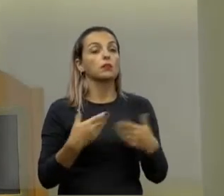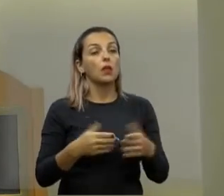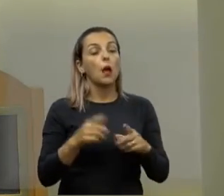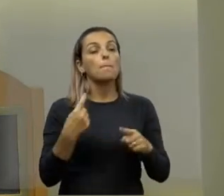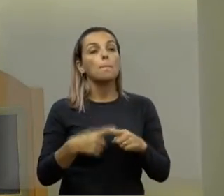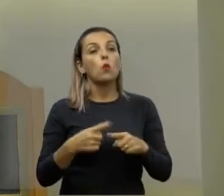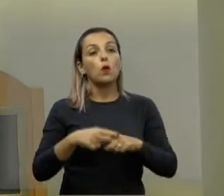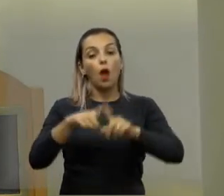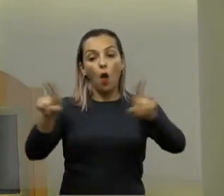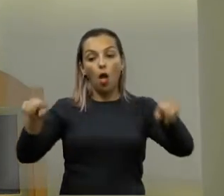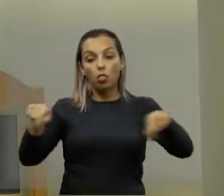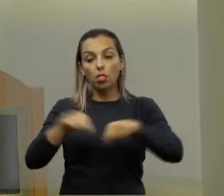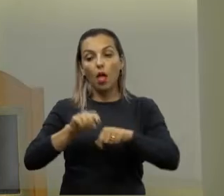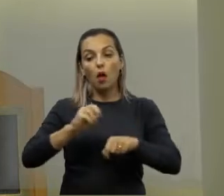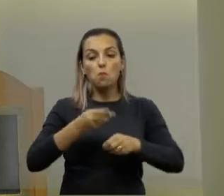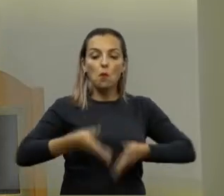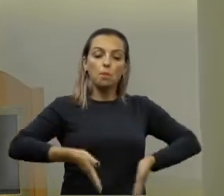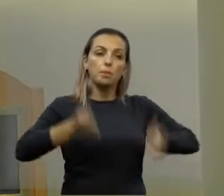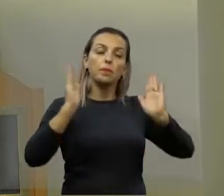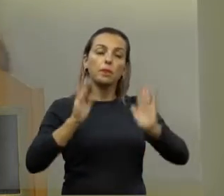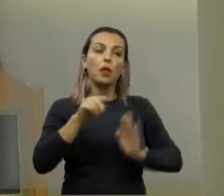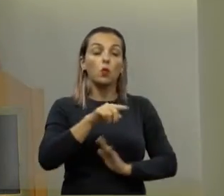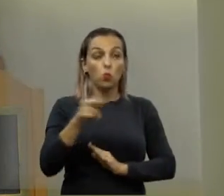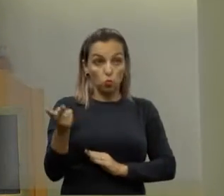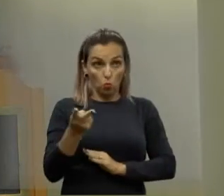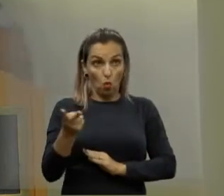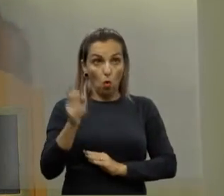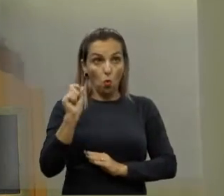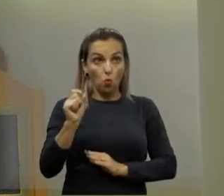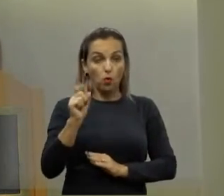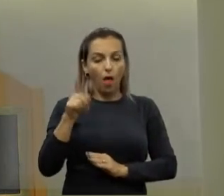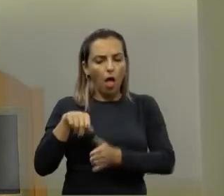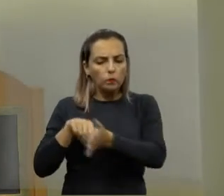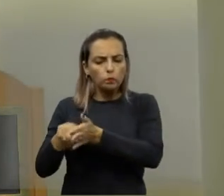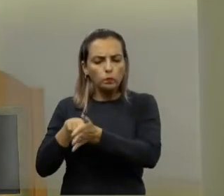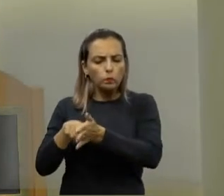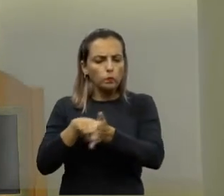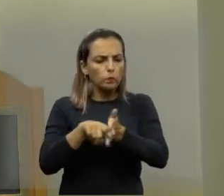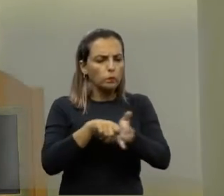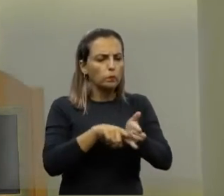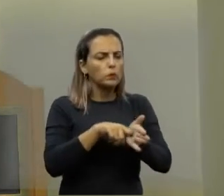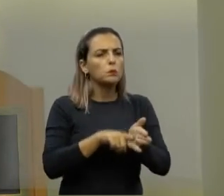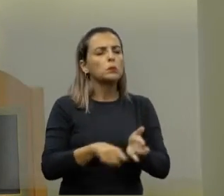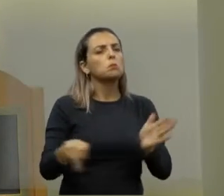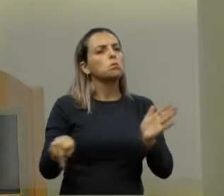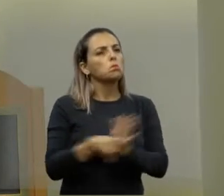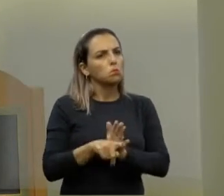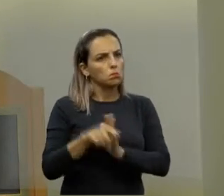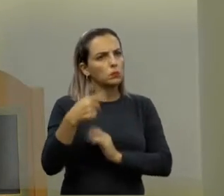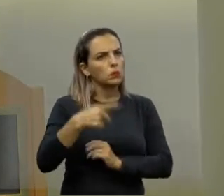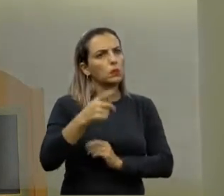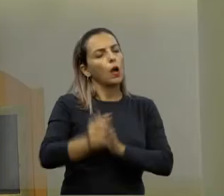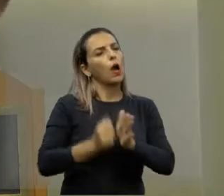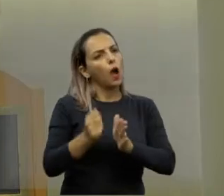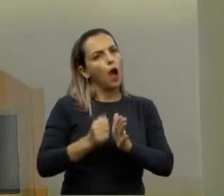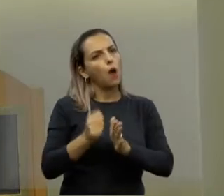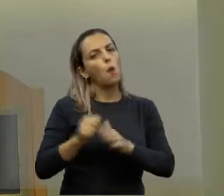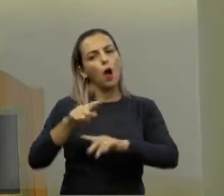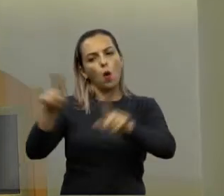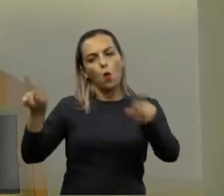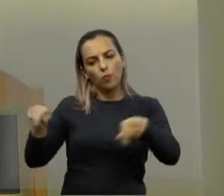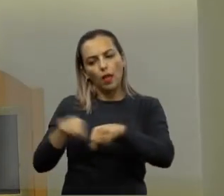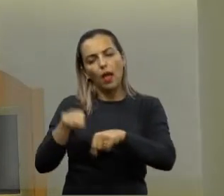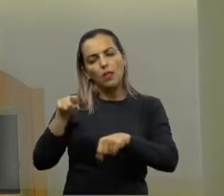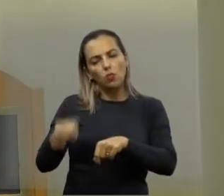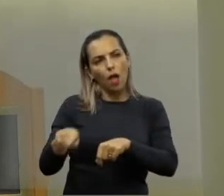terreno que por vezes ele faz parte nem grande maioria das vezes da especulação imobiliária na aqui do nosso município e do terreno